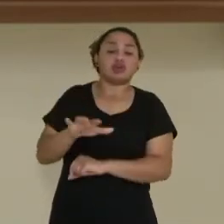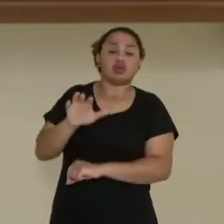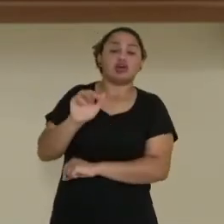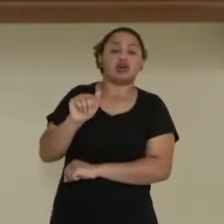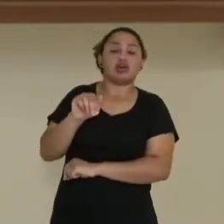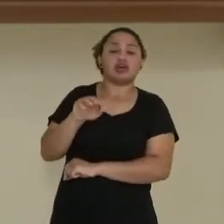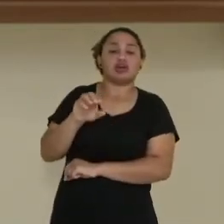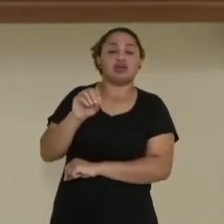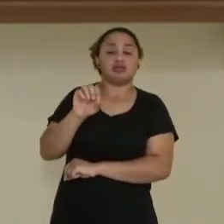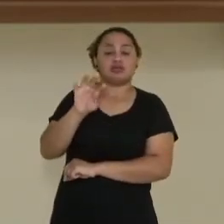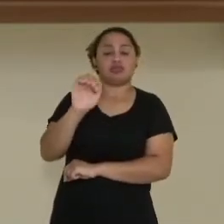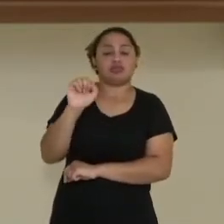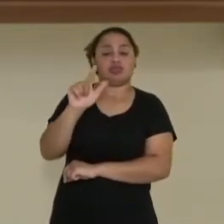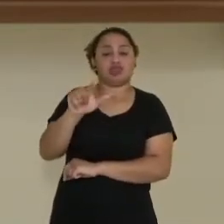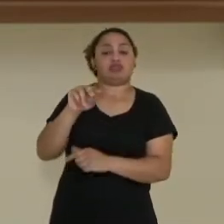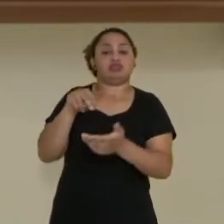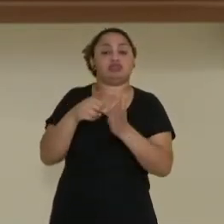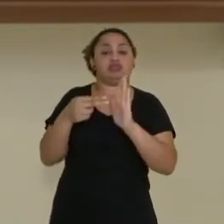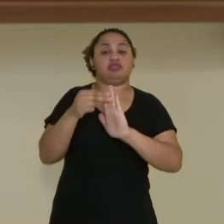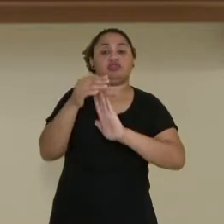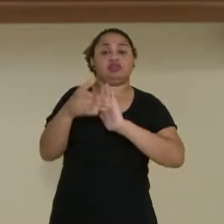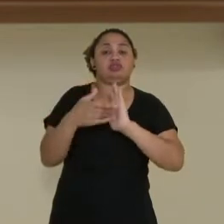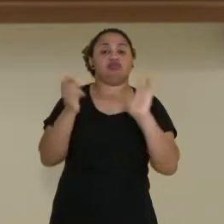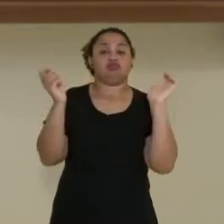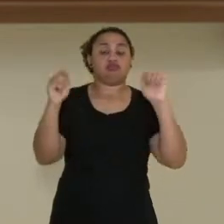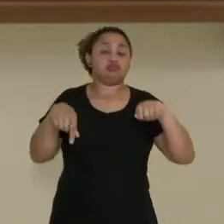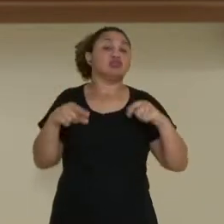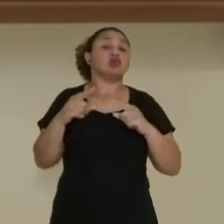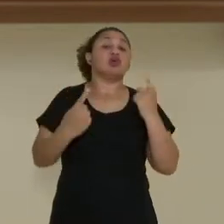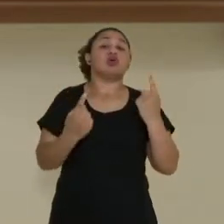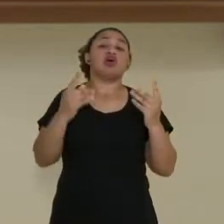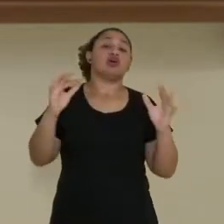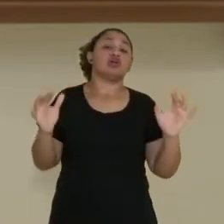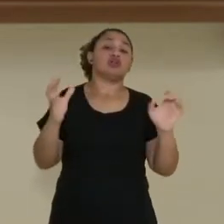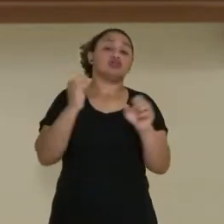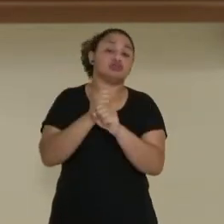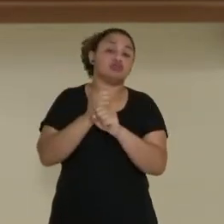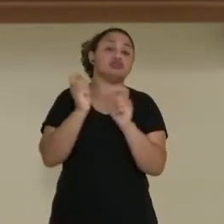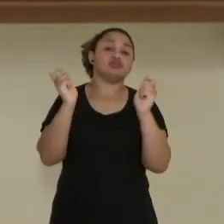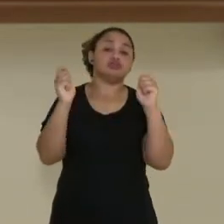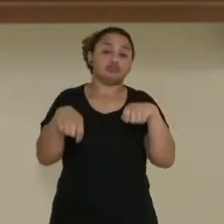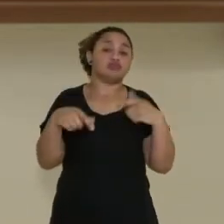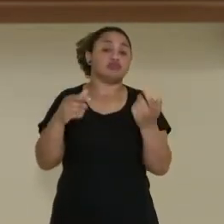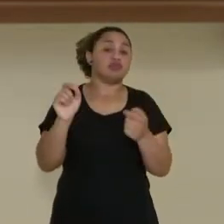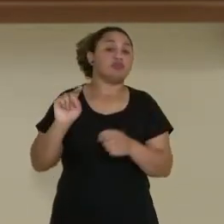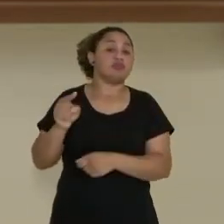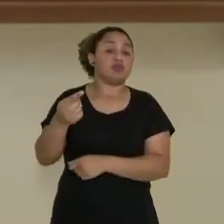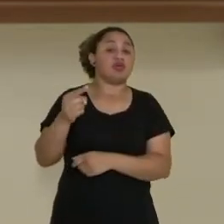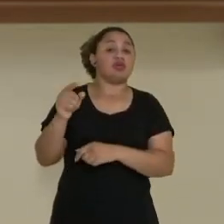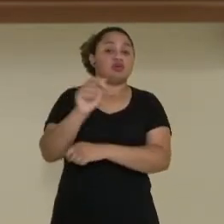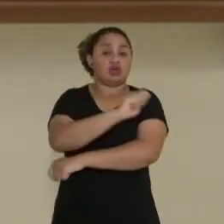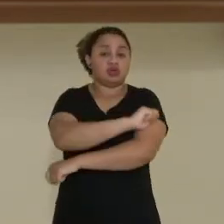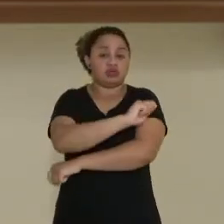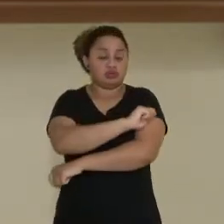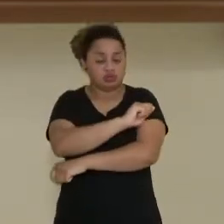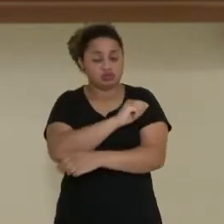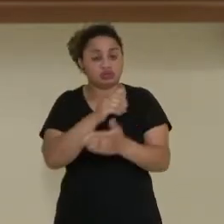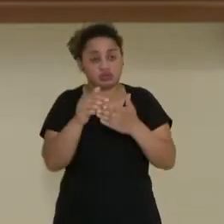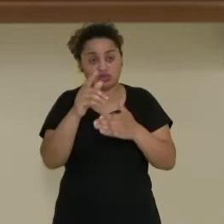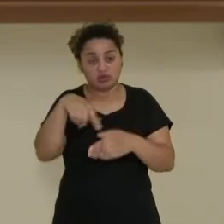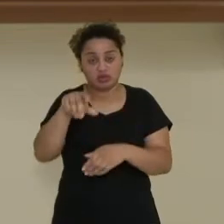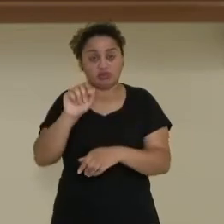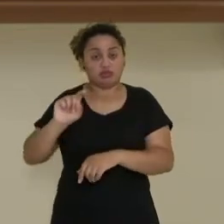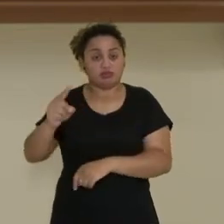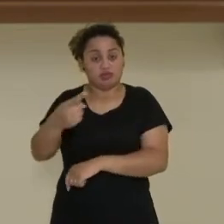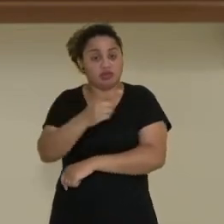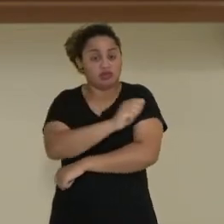as possibilidades. Então, qual é o total de possibilidades? 1.000 alunos, porque qualquer um desses 1.000 alunos